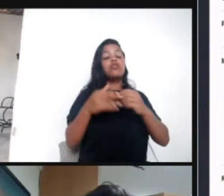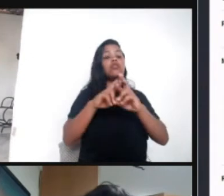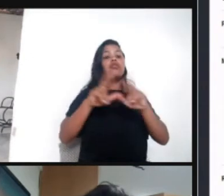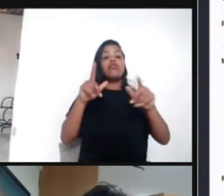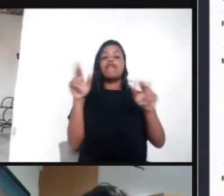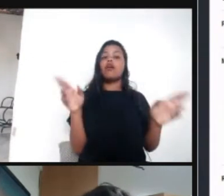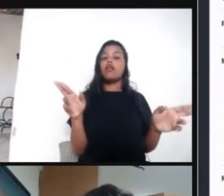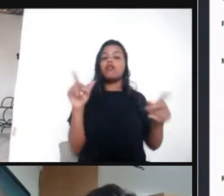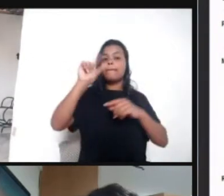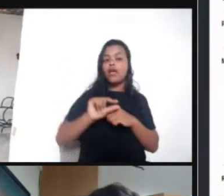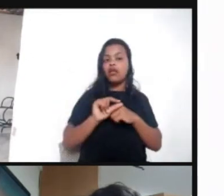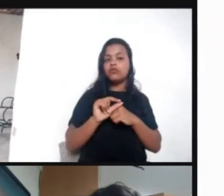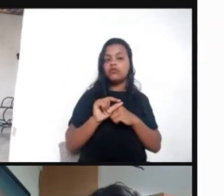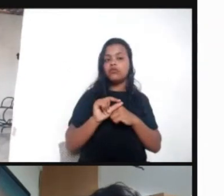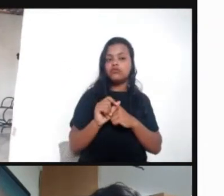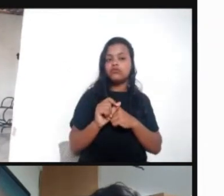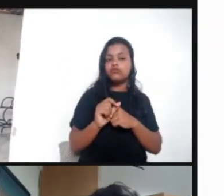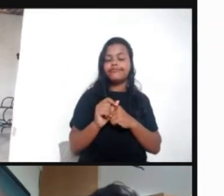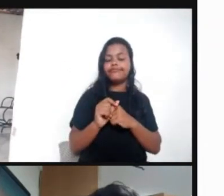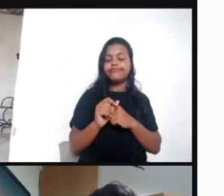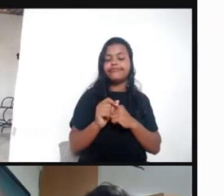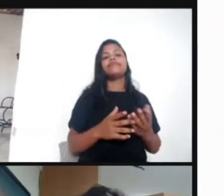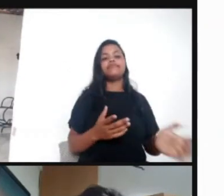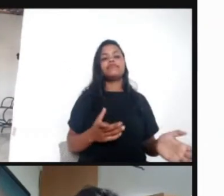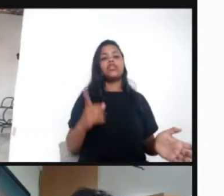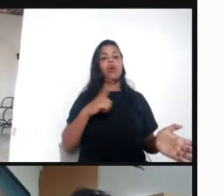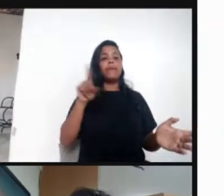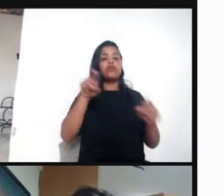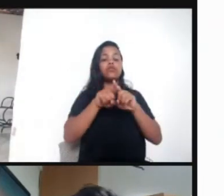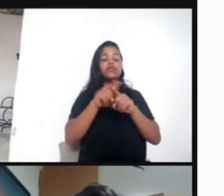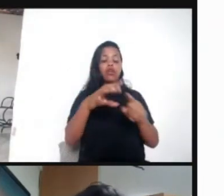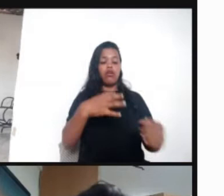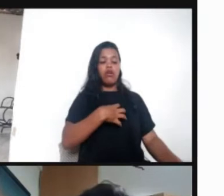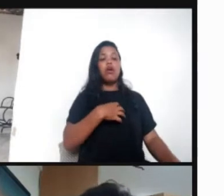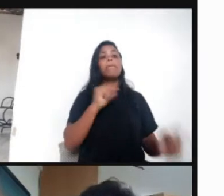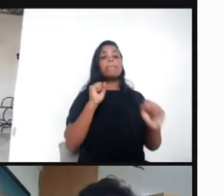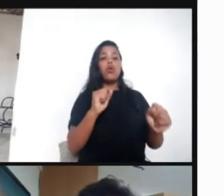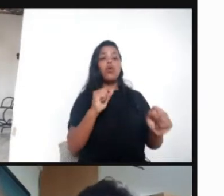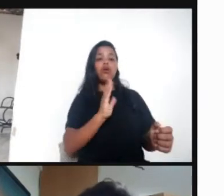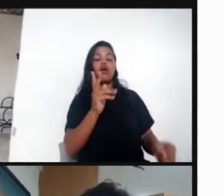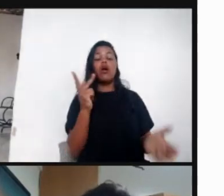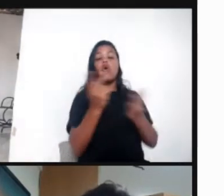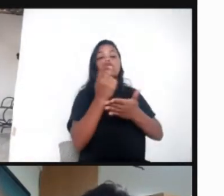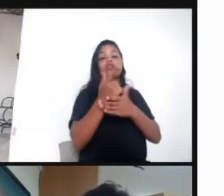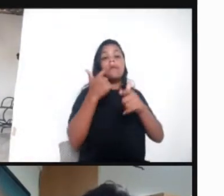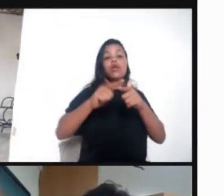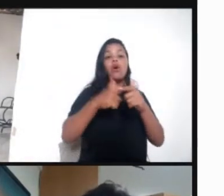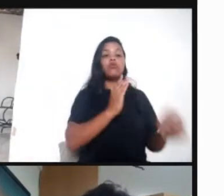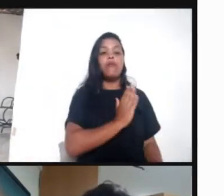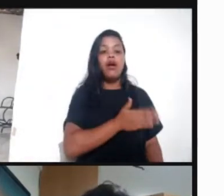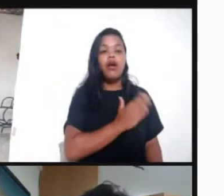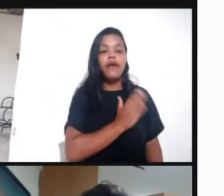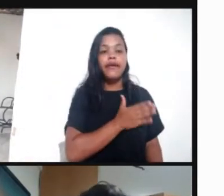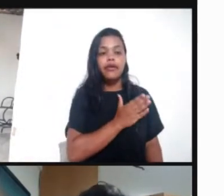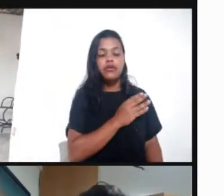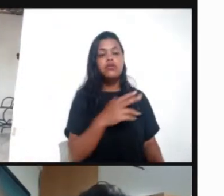hidroxicloroquina, toxicidade cardíaca. Então, eles têm, claro, como todo medicamento, eles não são isentos de eventos adversos,